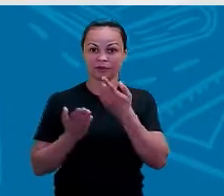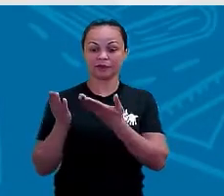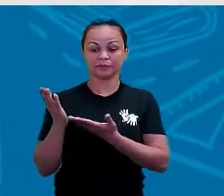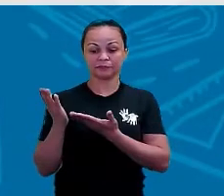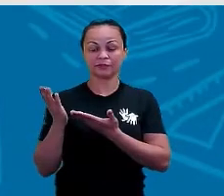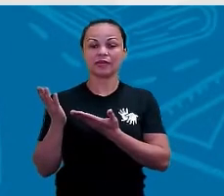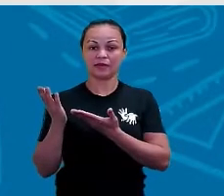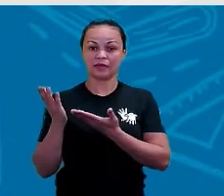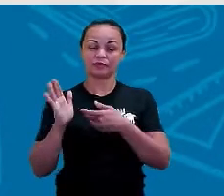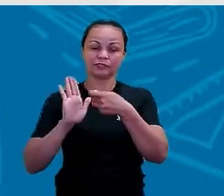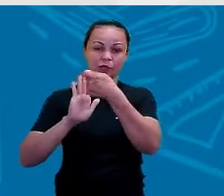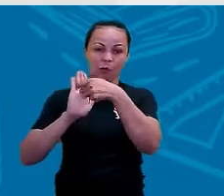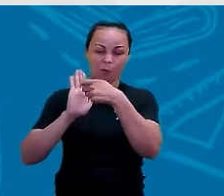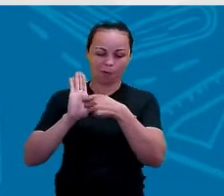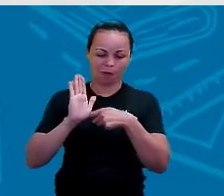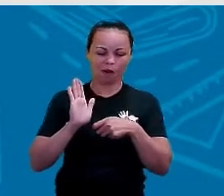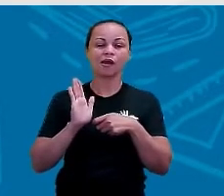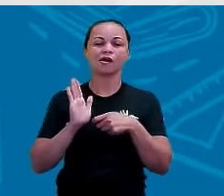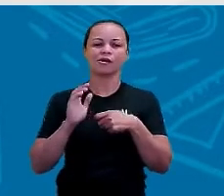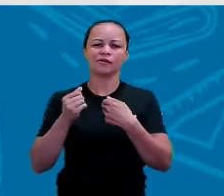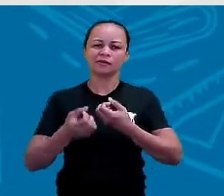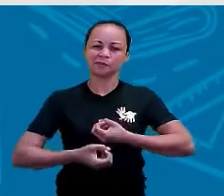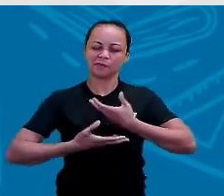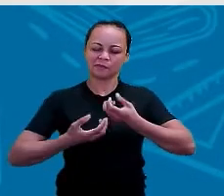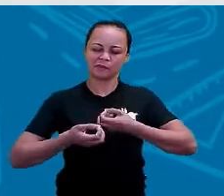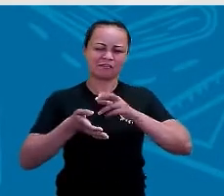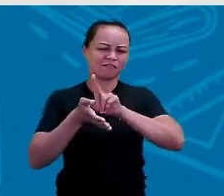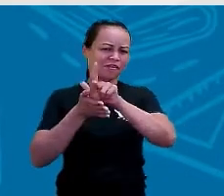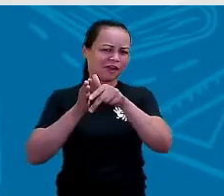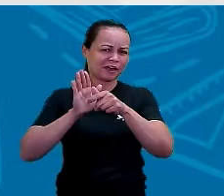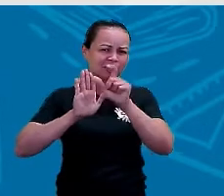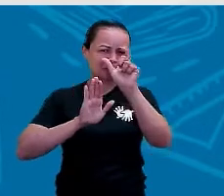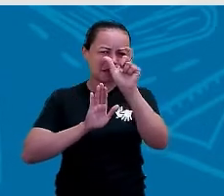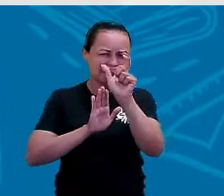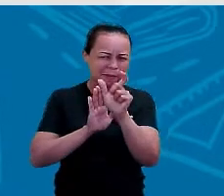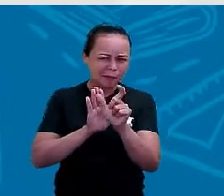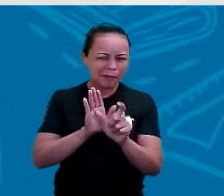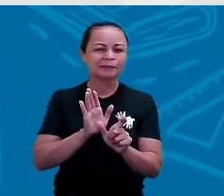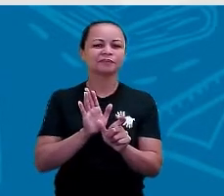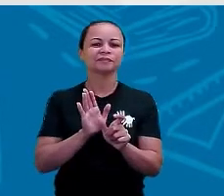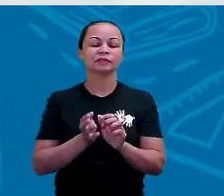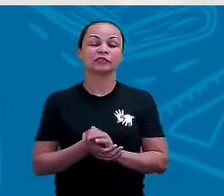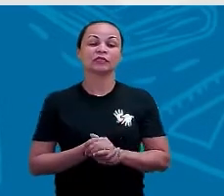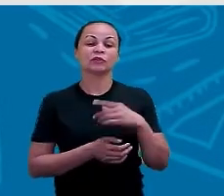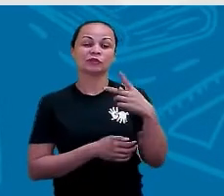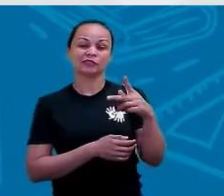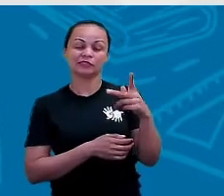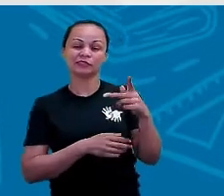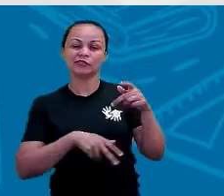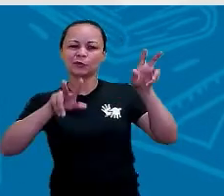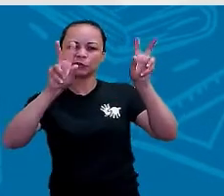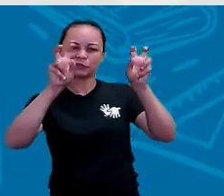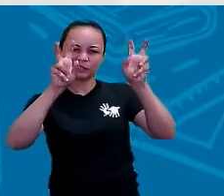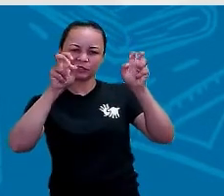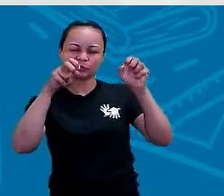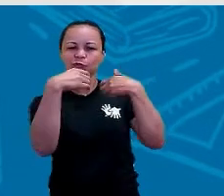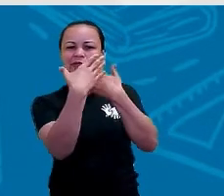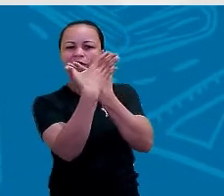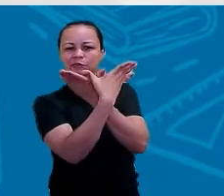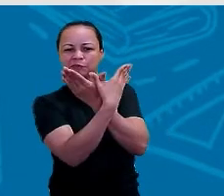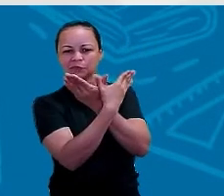Esse é o poema escrito com várias palavrinhas. O seu título é As